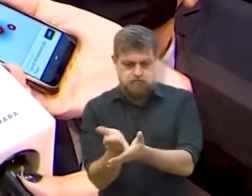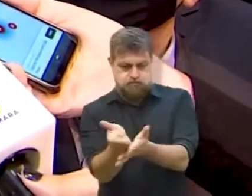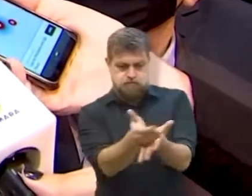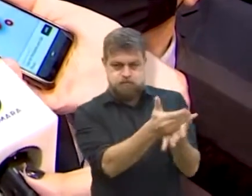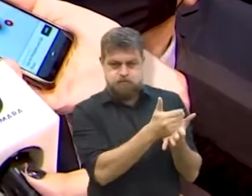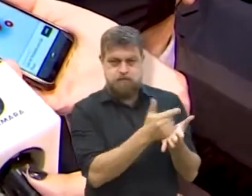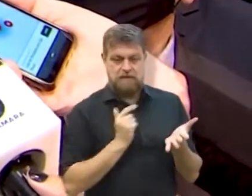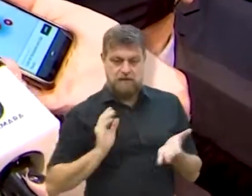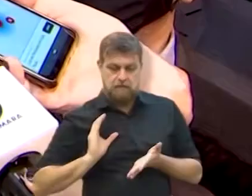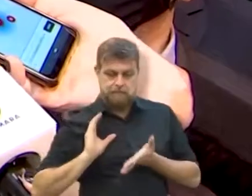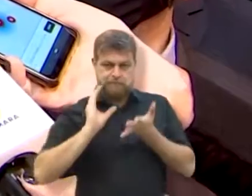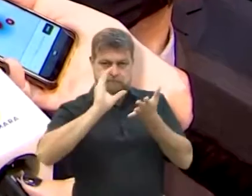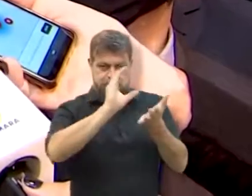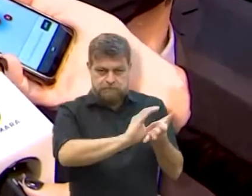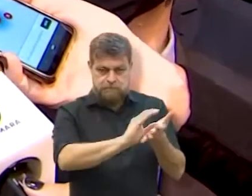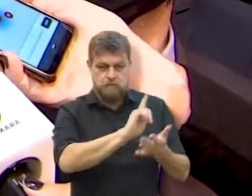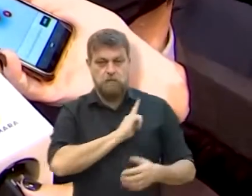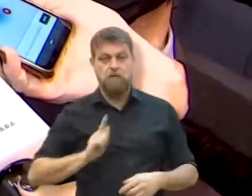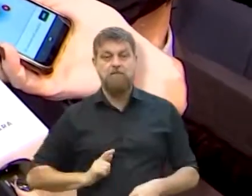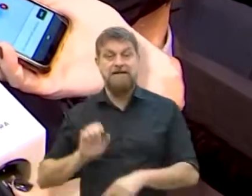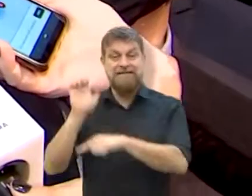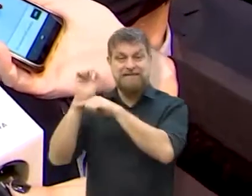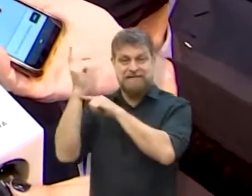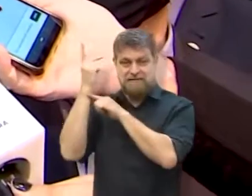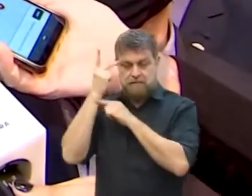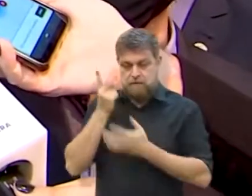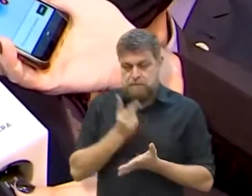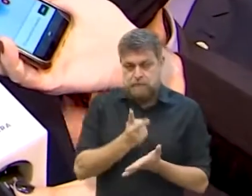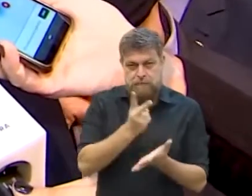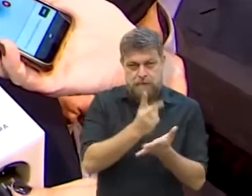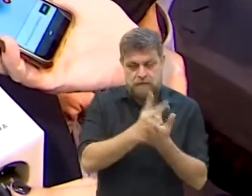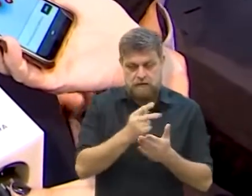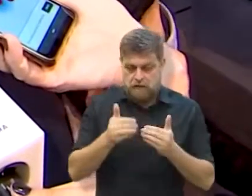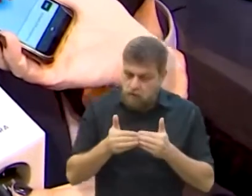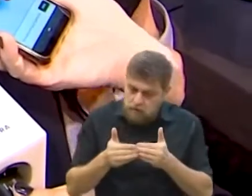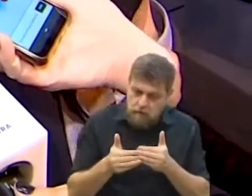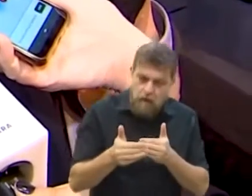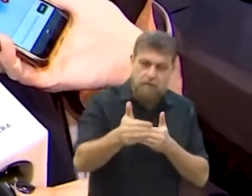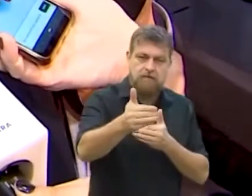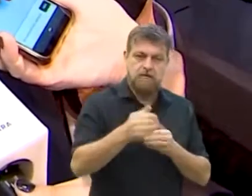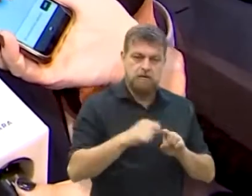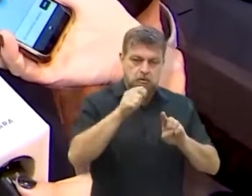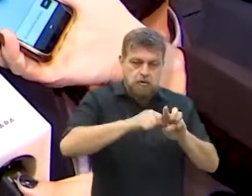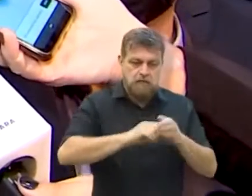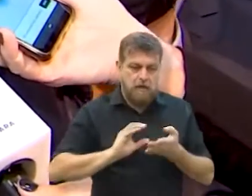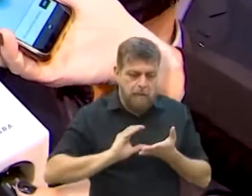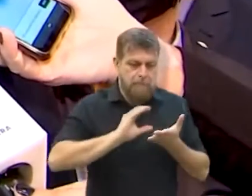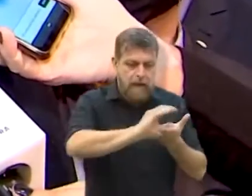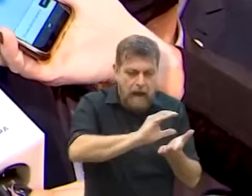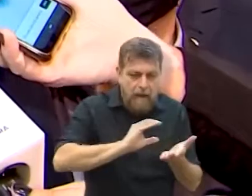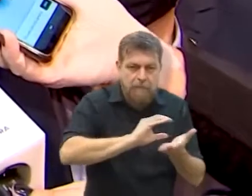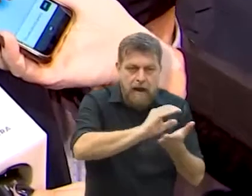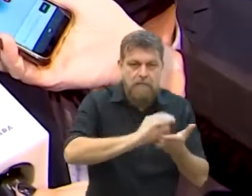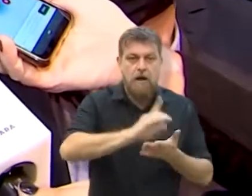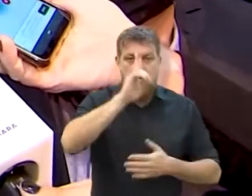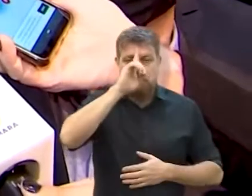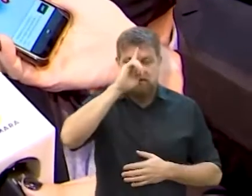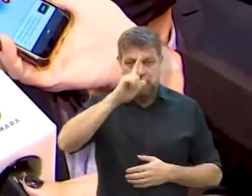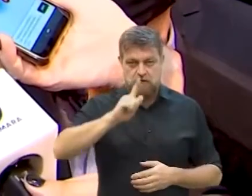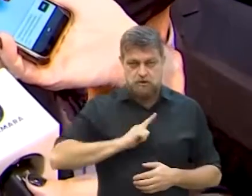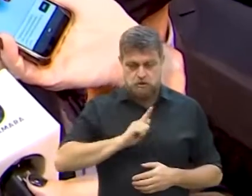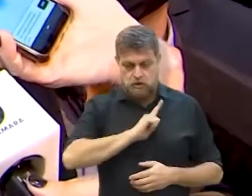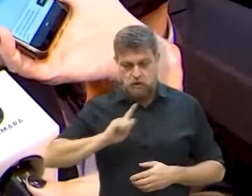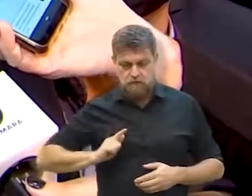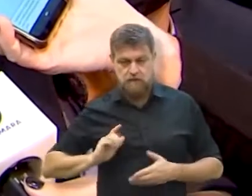para o SUS e ele recebe um aporte importante do estado de maneira permanente a partir de agora. Então, todos os hospitais que já